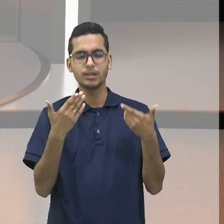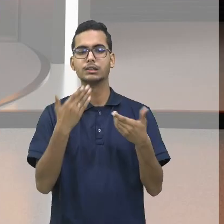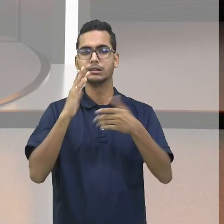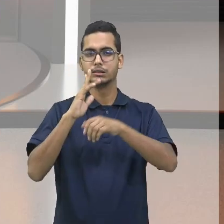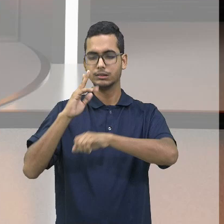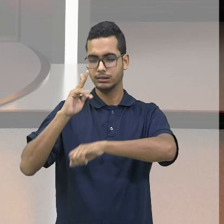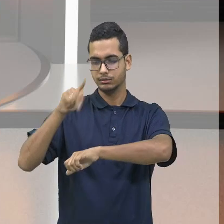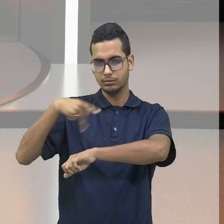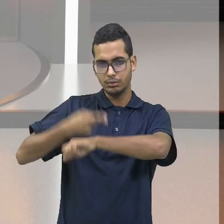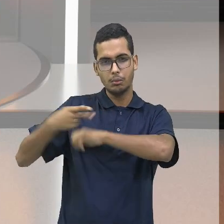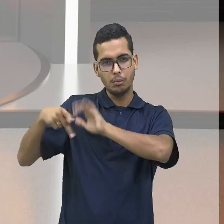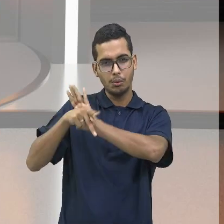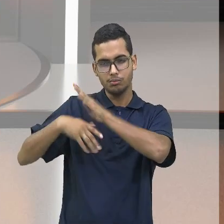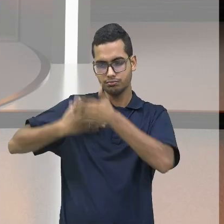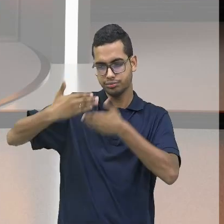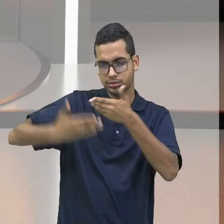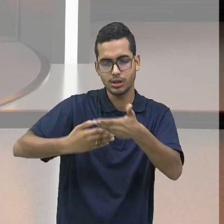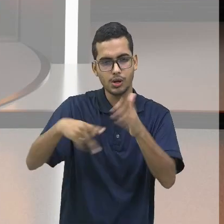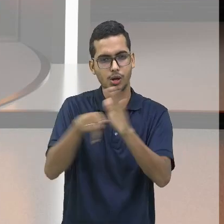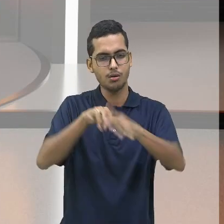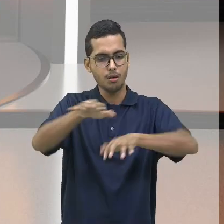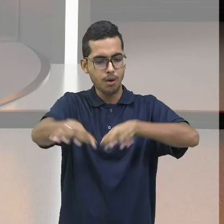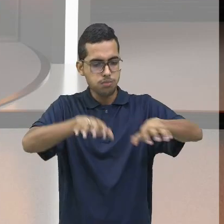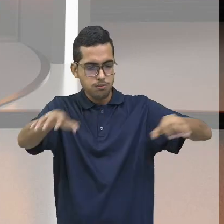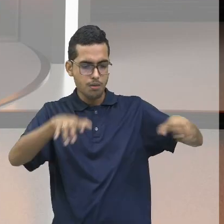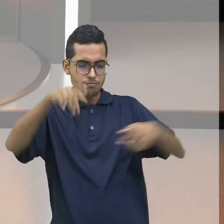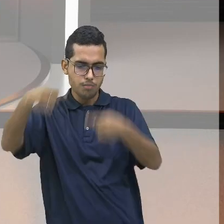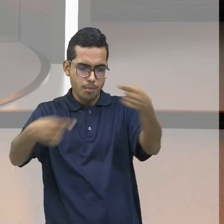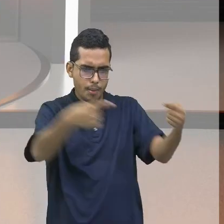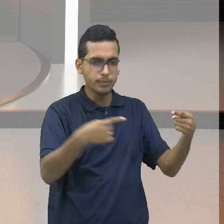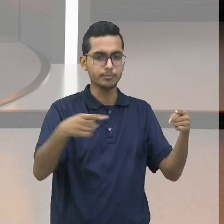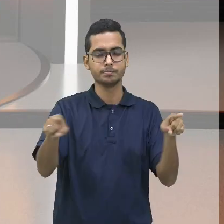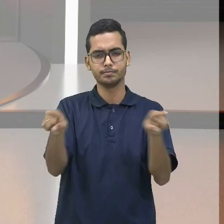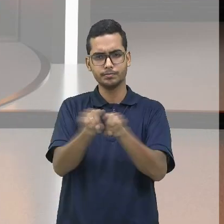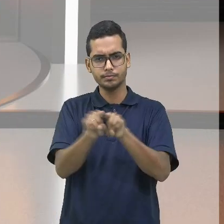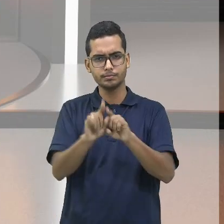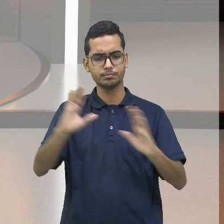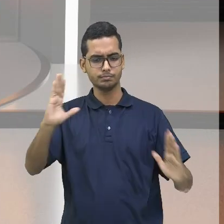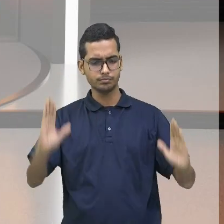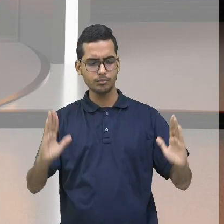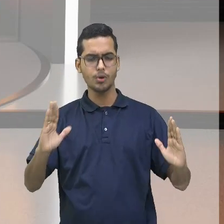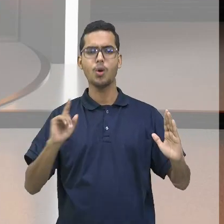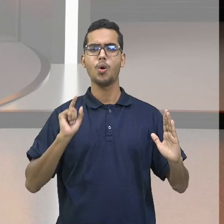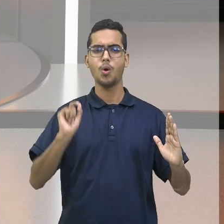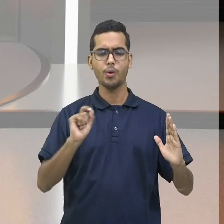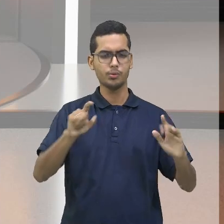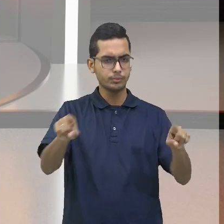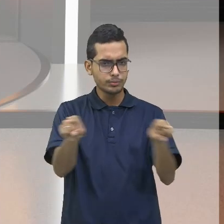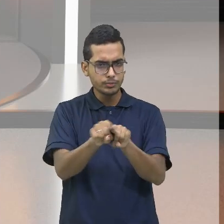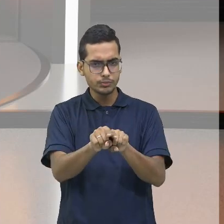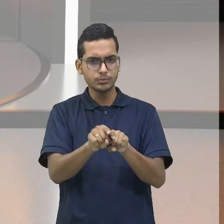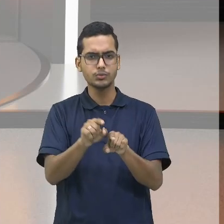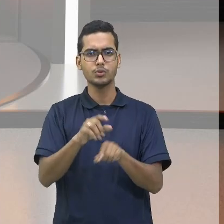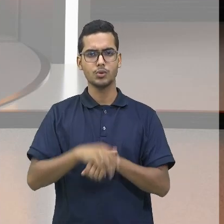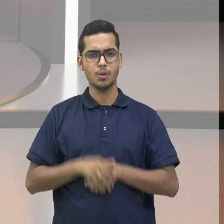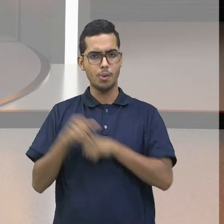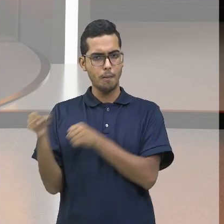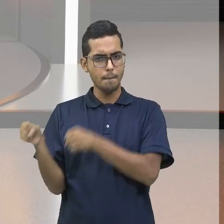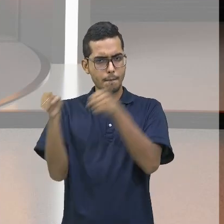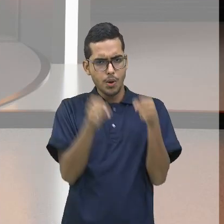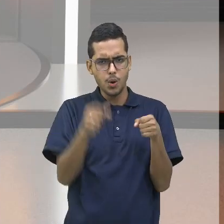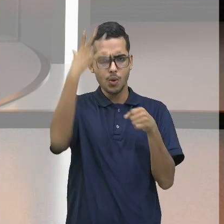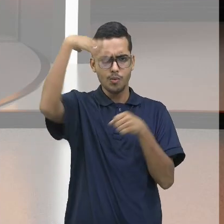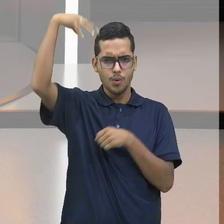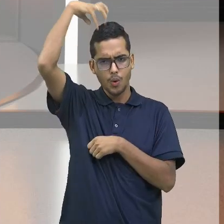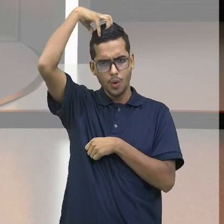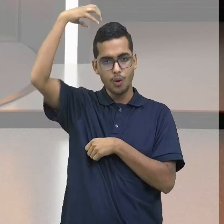de fragmentação política e da diminuição na figura do poder